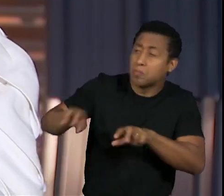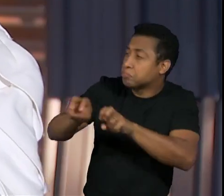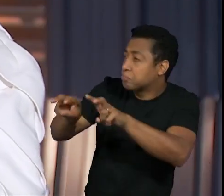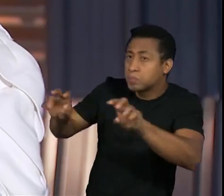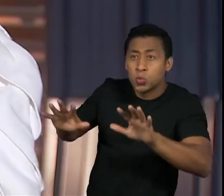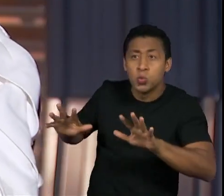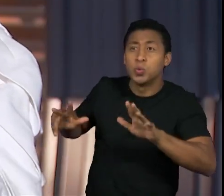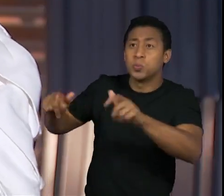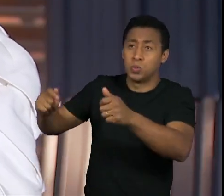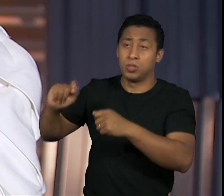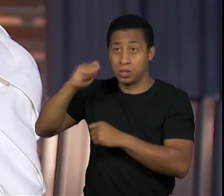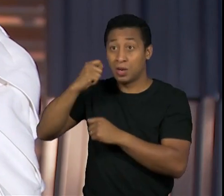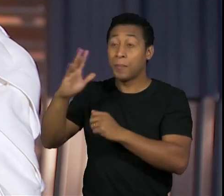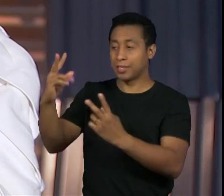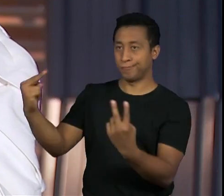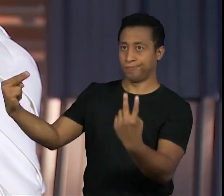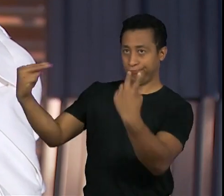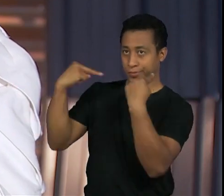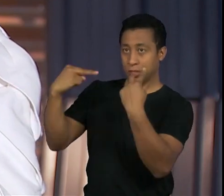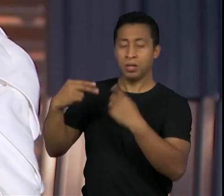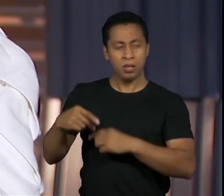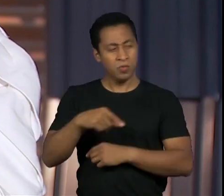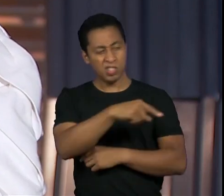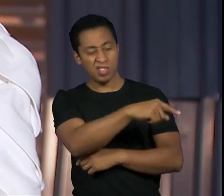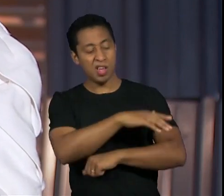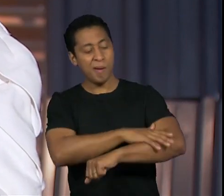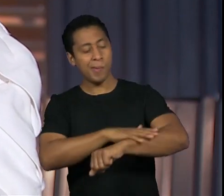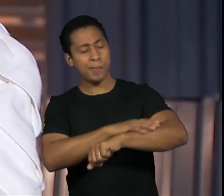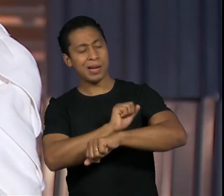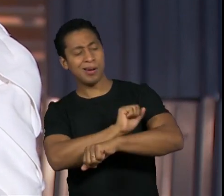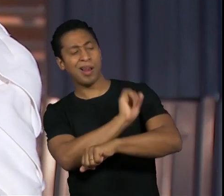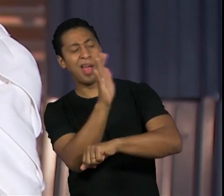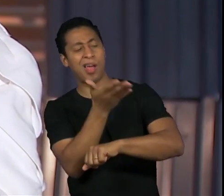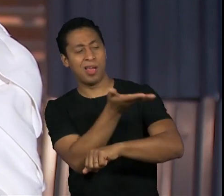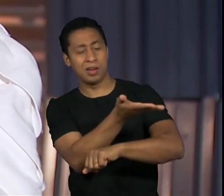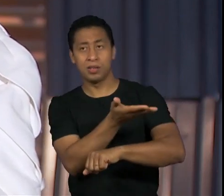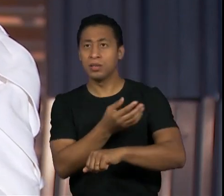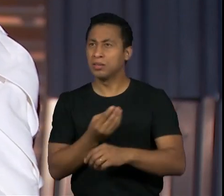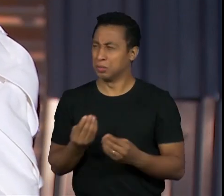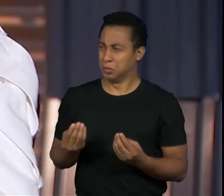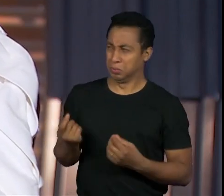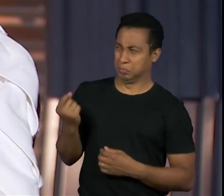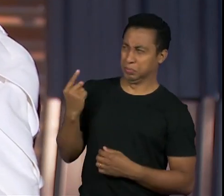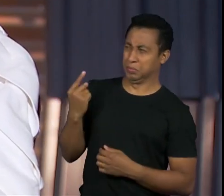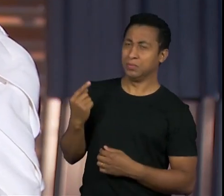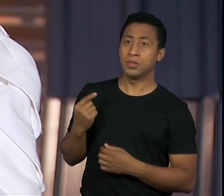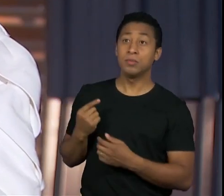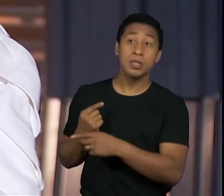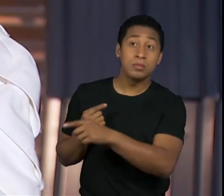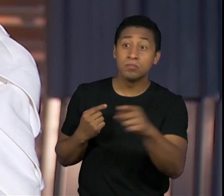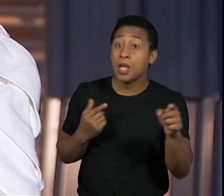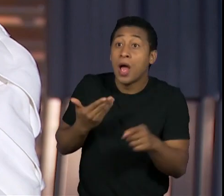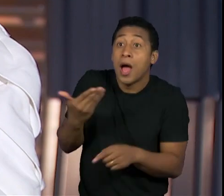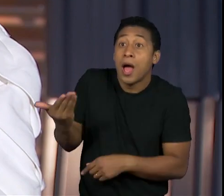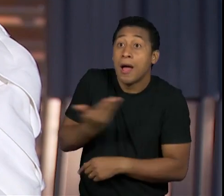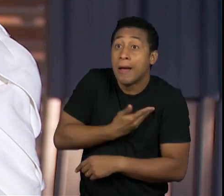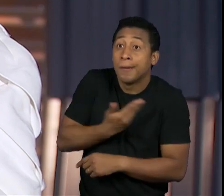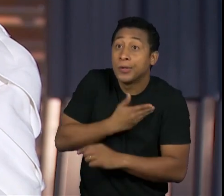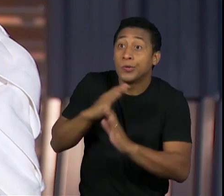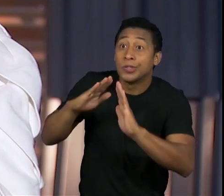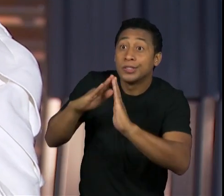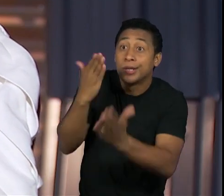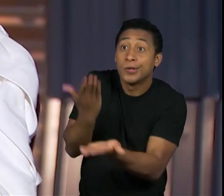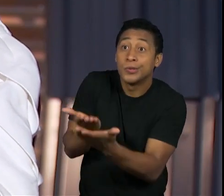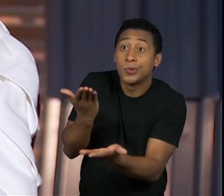racismos das famílias brancas na minha frente, dizer, nossa, mas ela é minha amiga da escola, eu durmo sempre aqui, eu sou muito bem tratada,